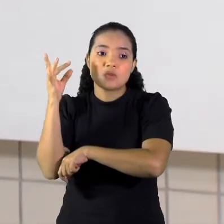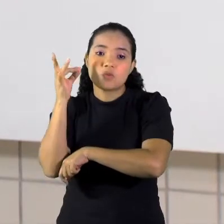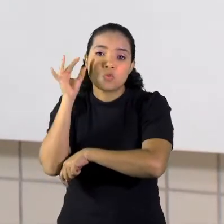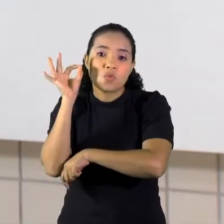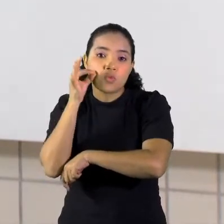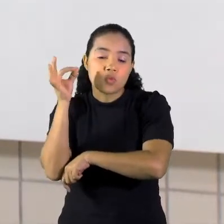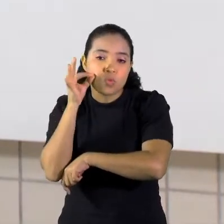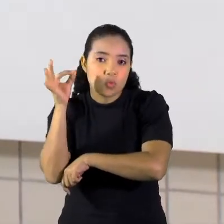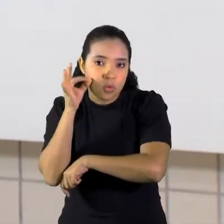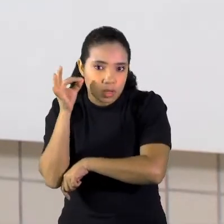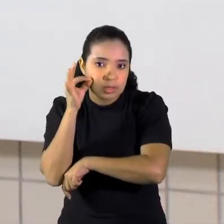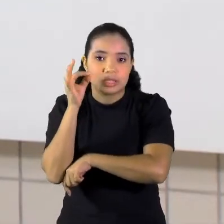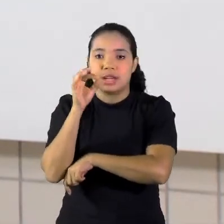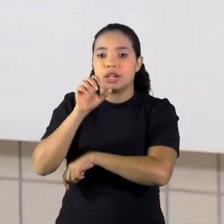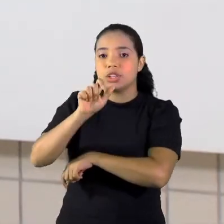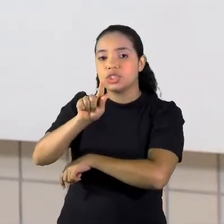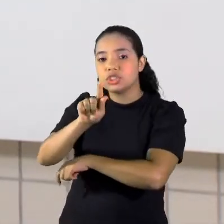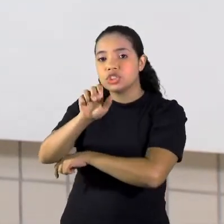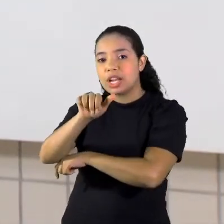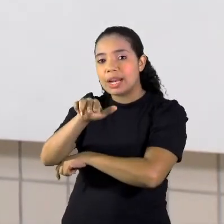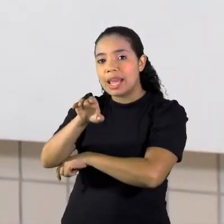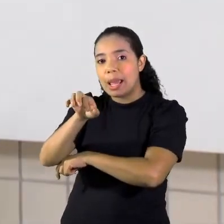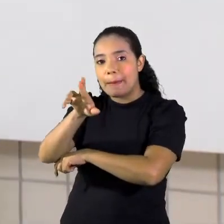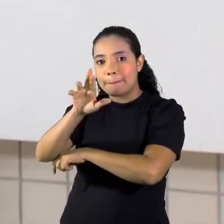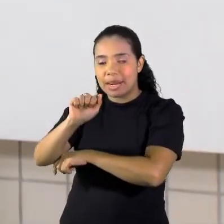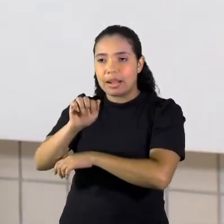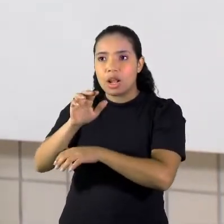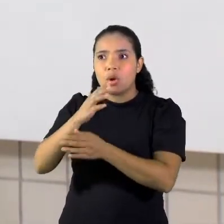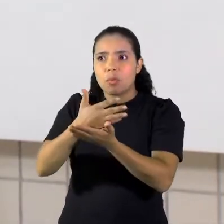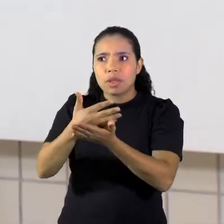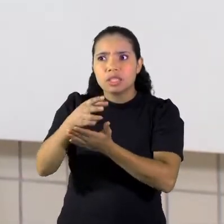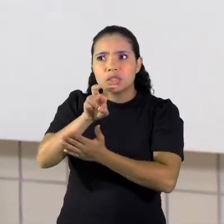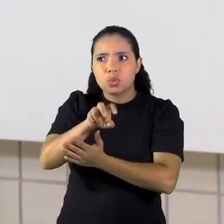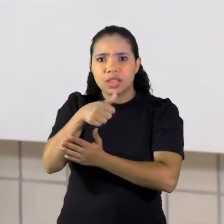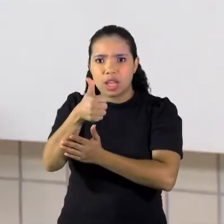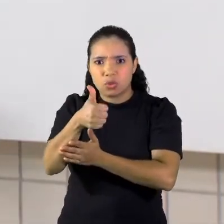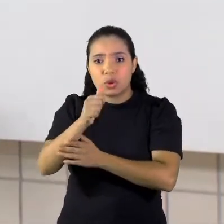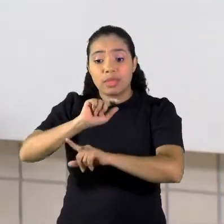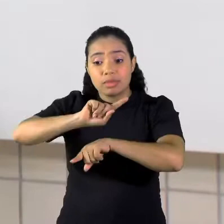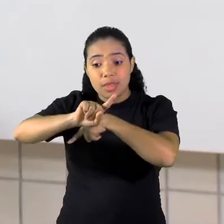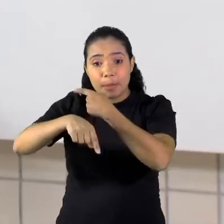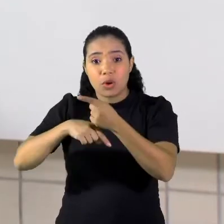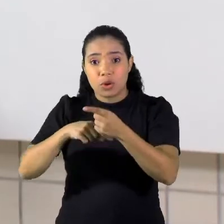eram 51 países. Depois, hoje, já existem